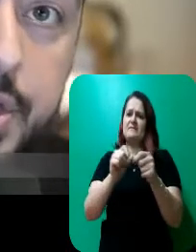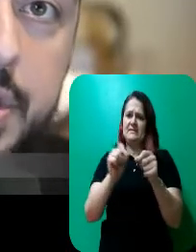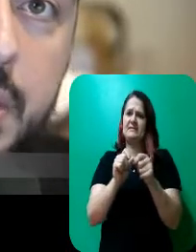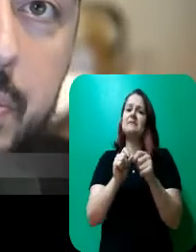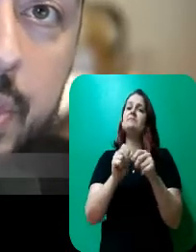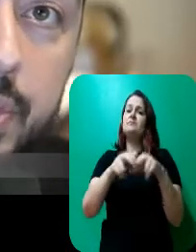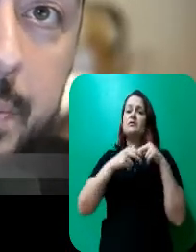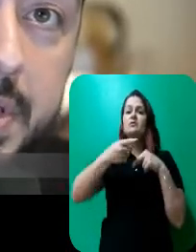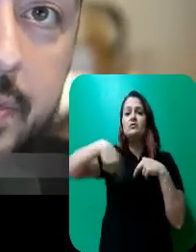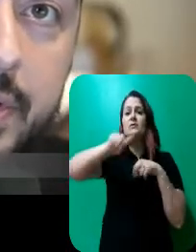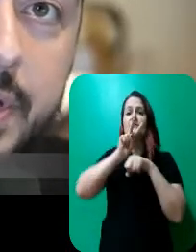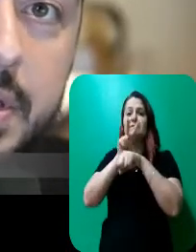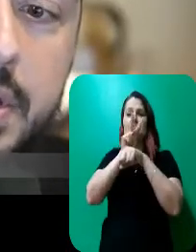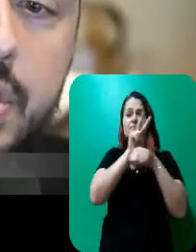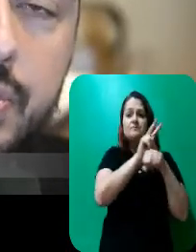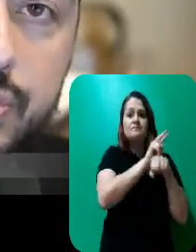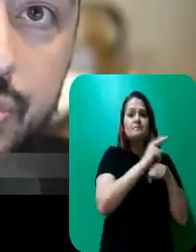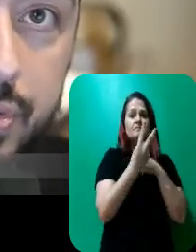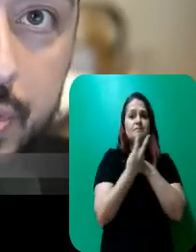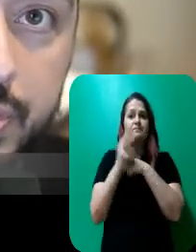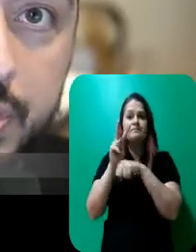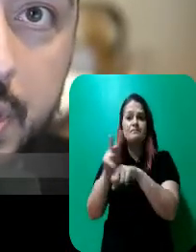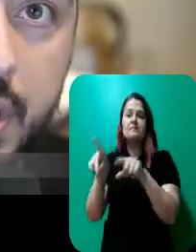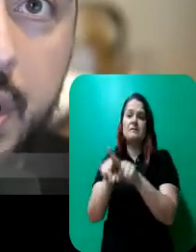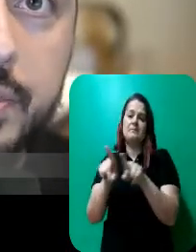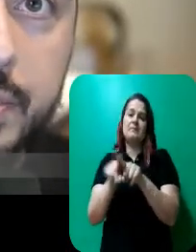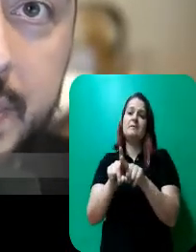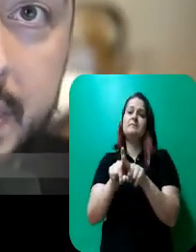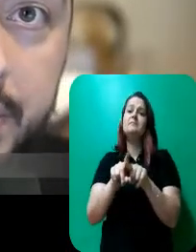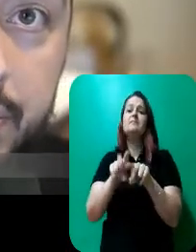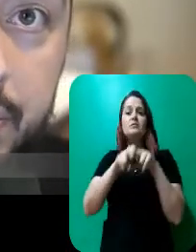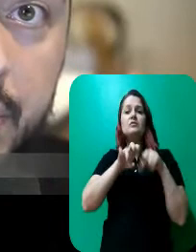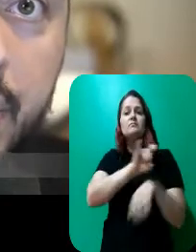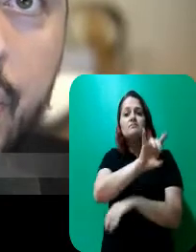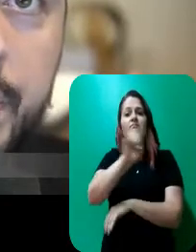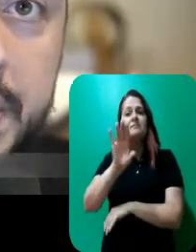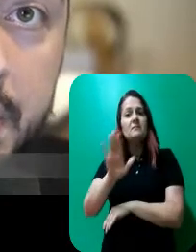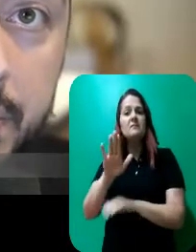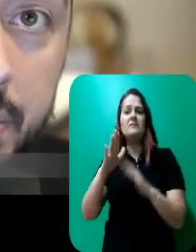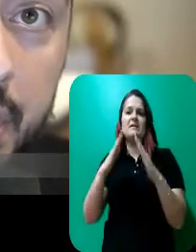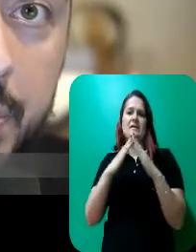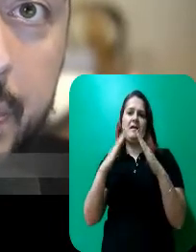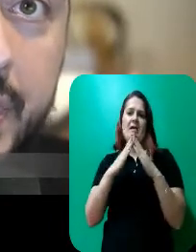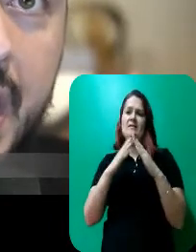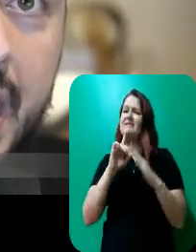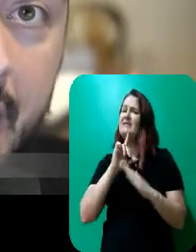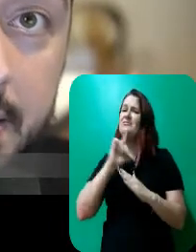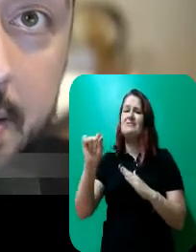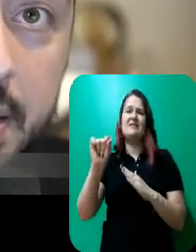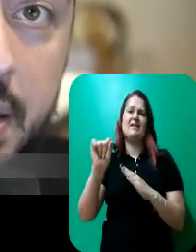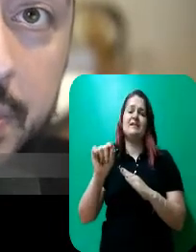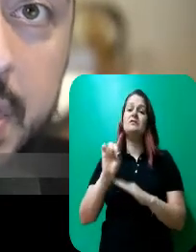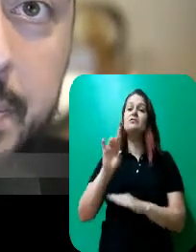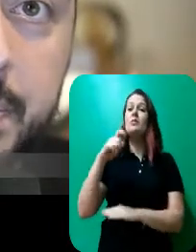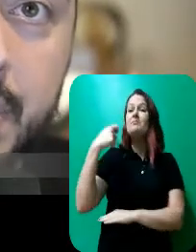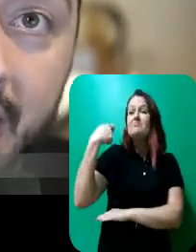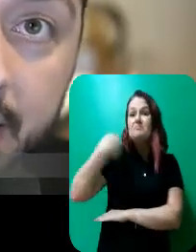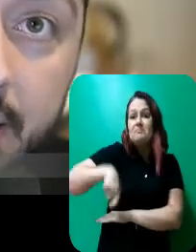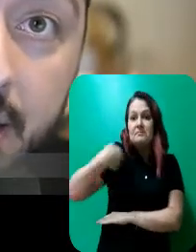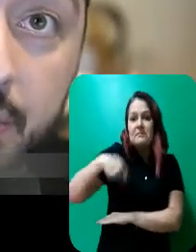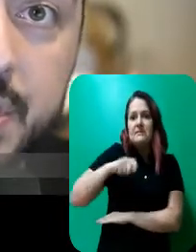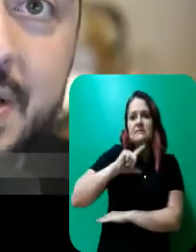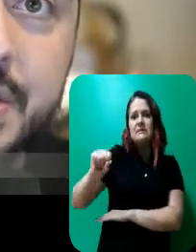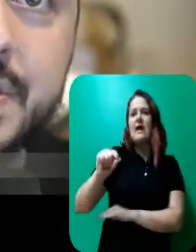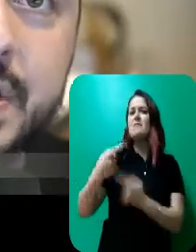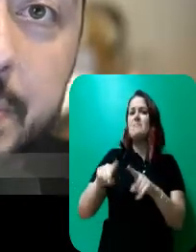ainda, e a gente tem muito que preservar a vida uns dos outros. Vamos fazer isso começando por ficar em casa e não sair por